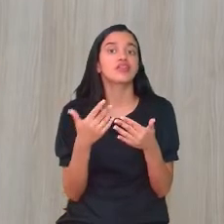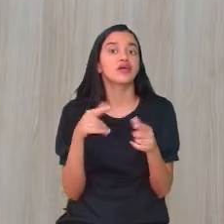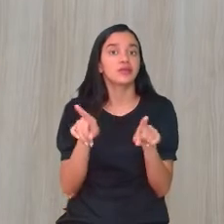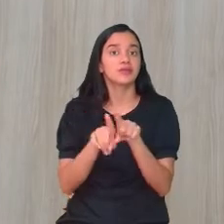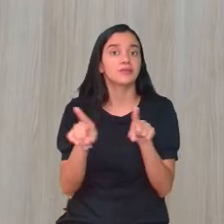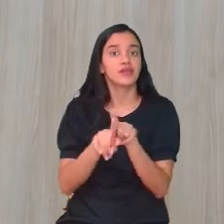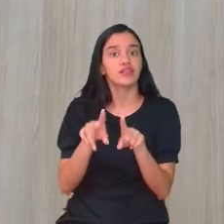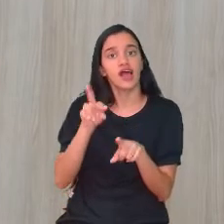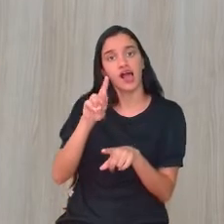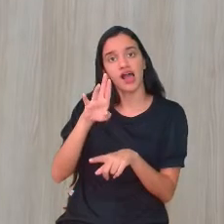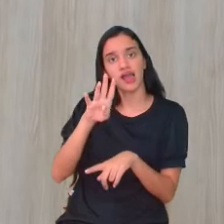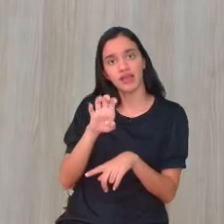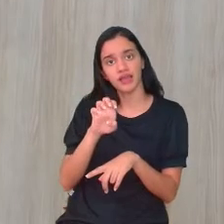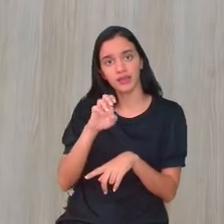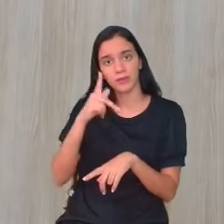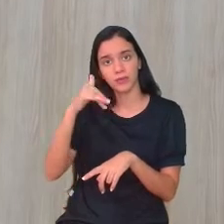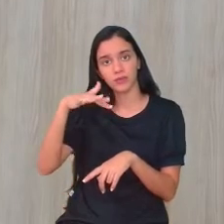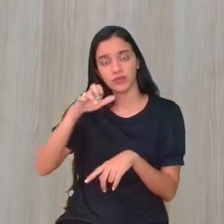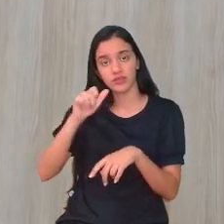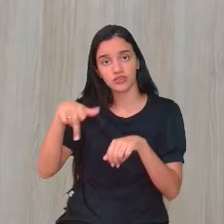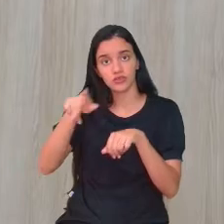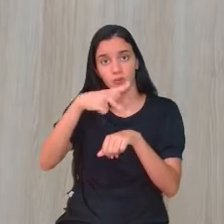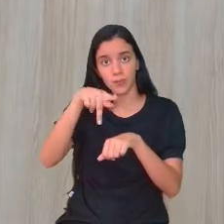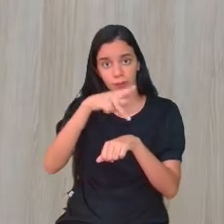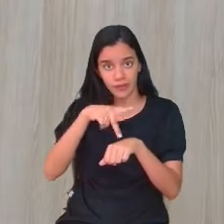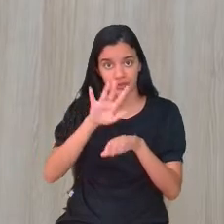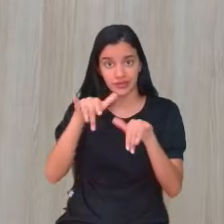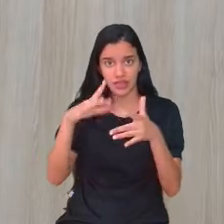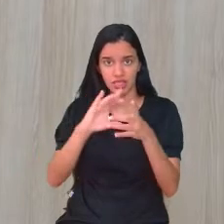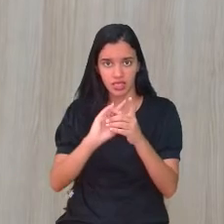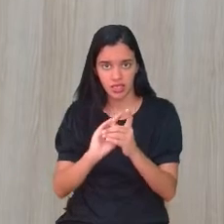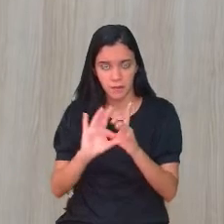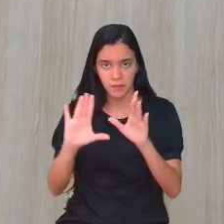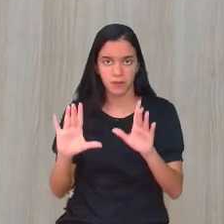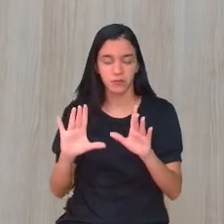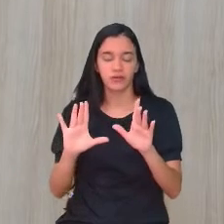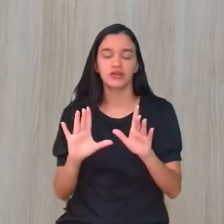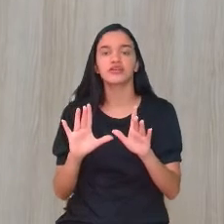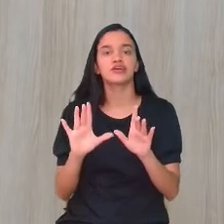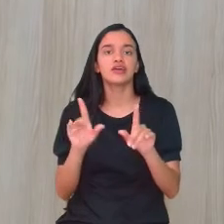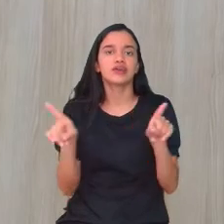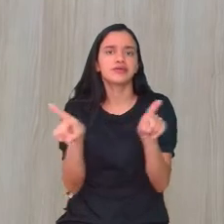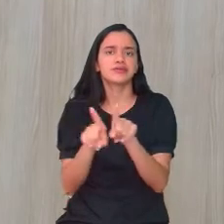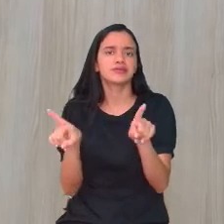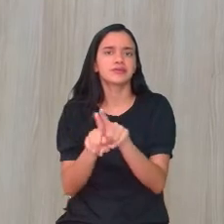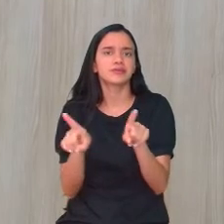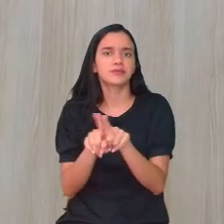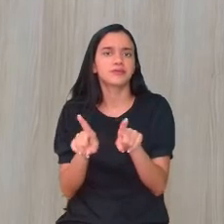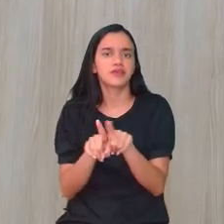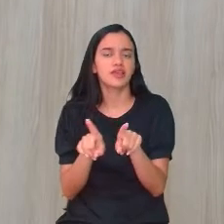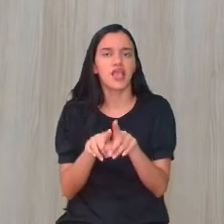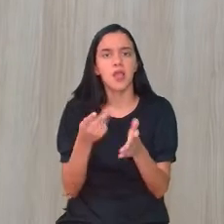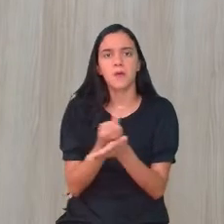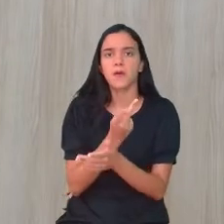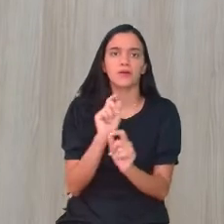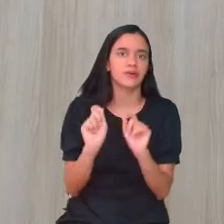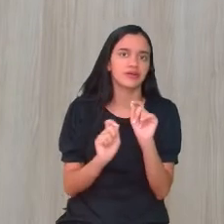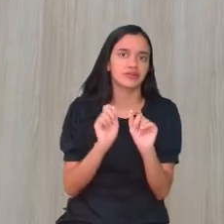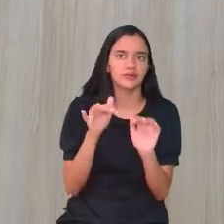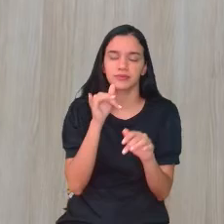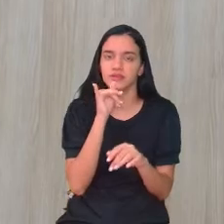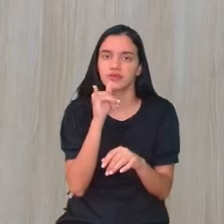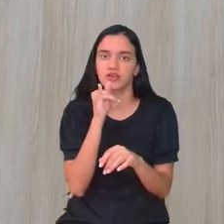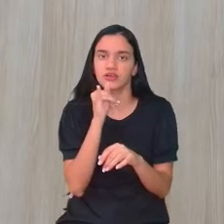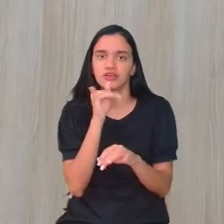reputação, né, dos países chamados de democráticos, né? E é uma mancha assim